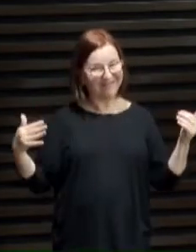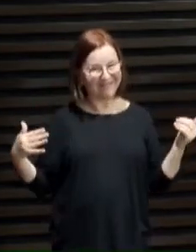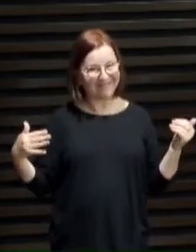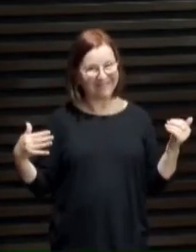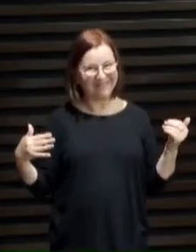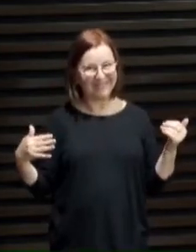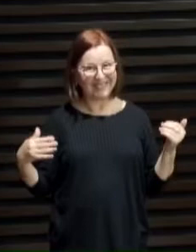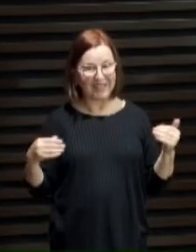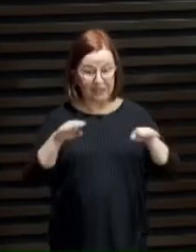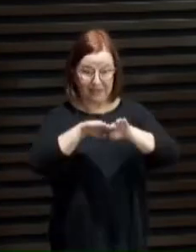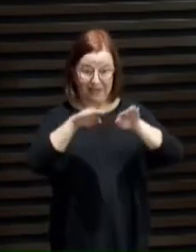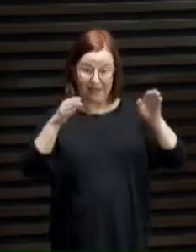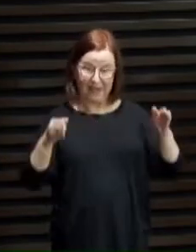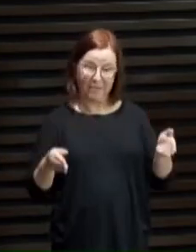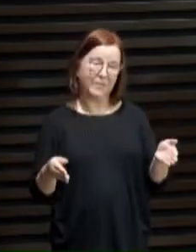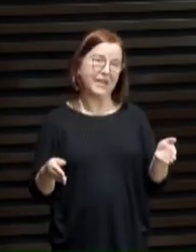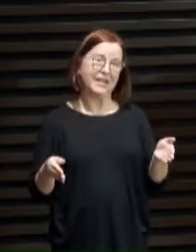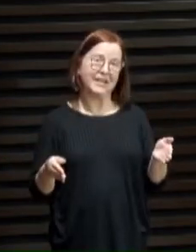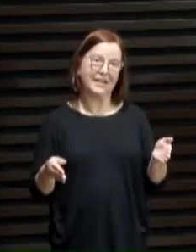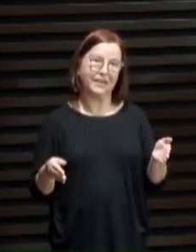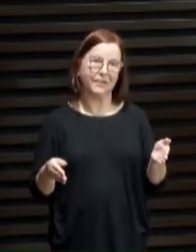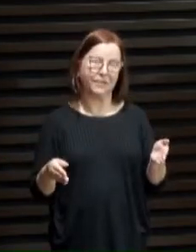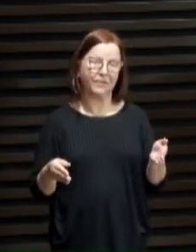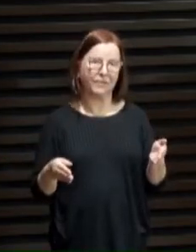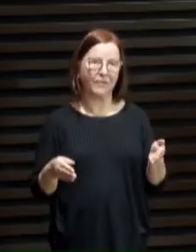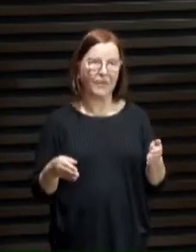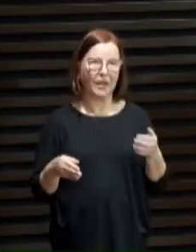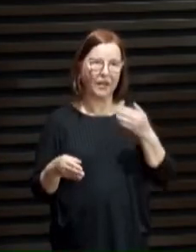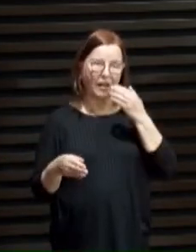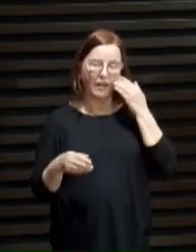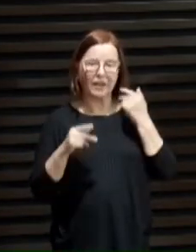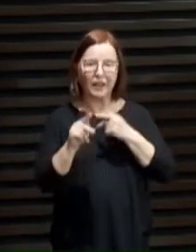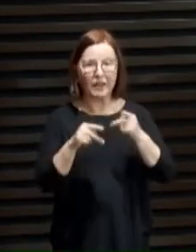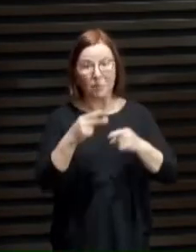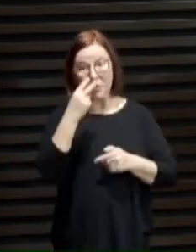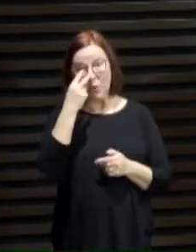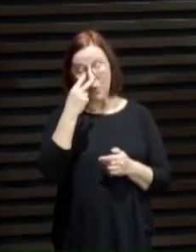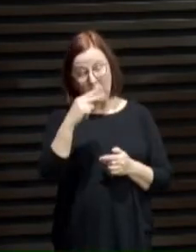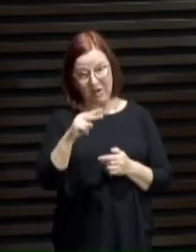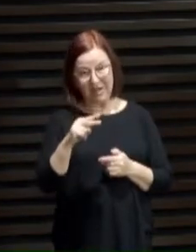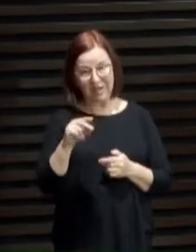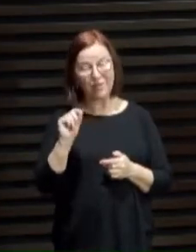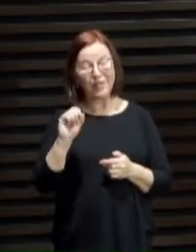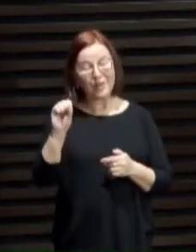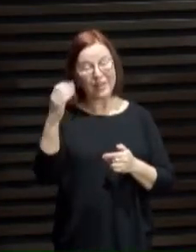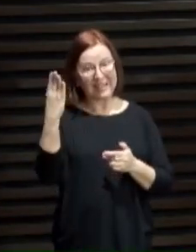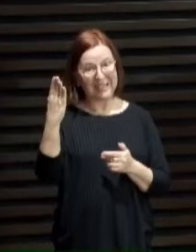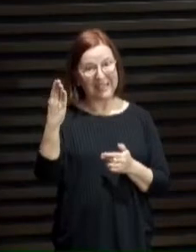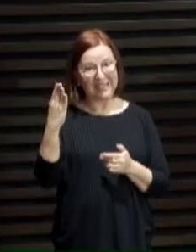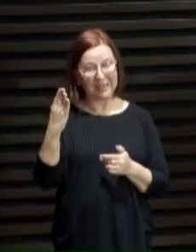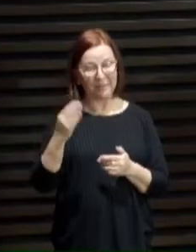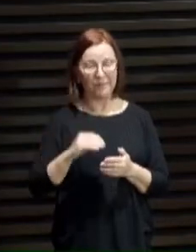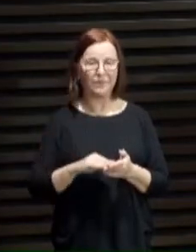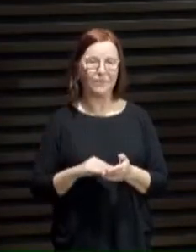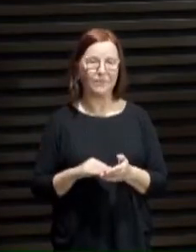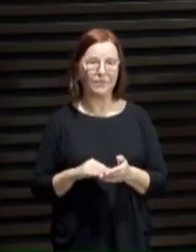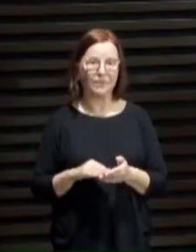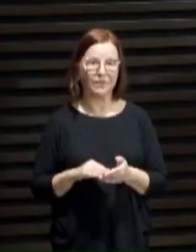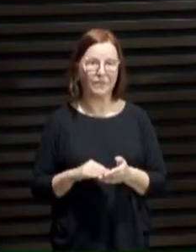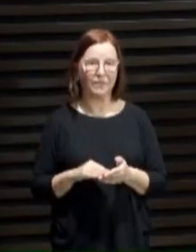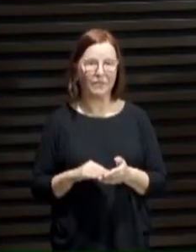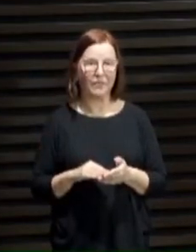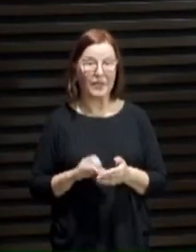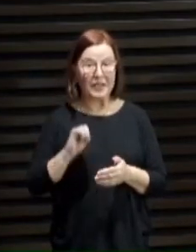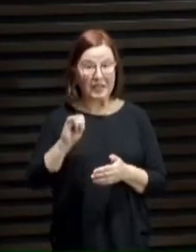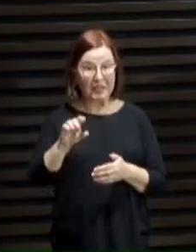daquele banquete, simplesmente para assistir o que vai acontecer ali. Em geral, quando você convida alguém para um banquete,